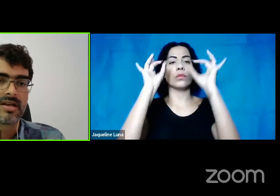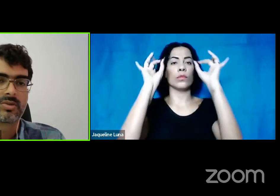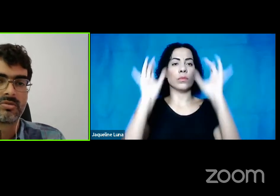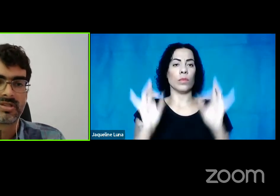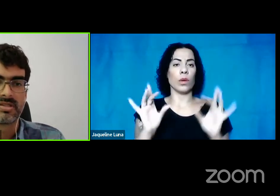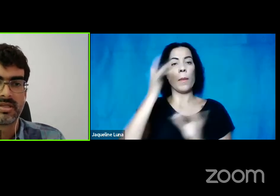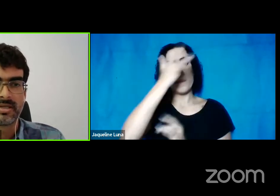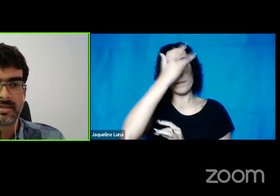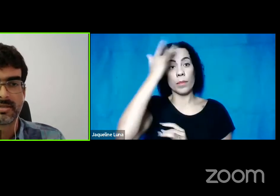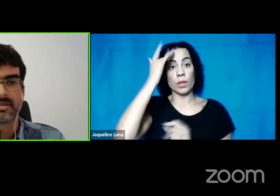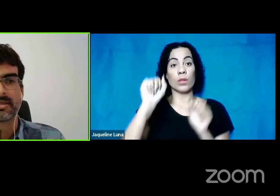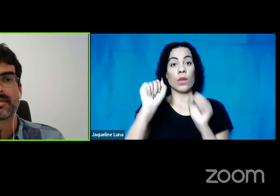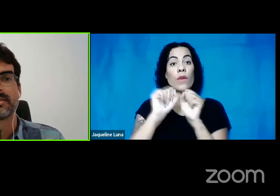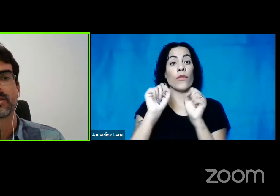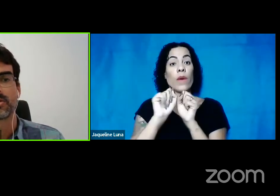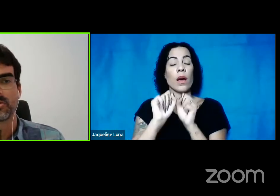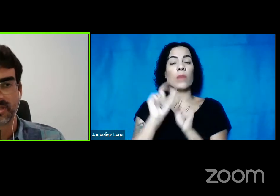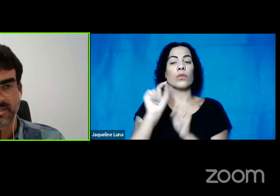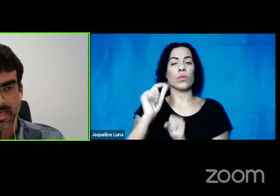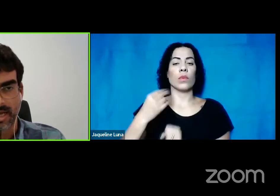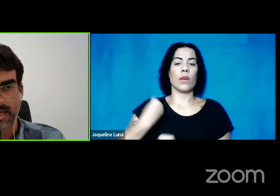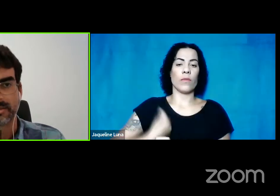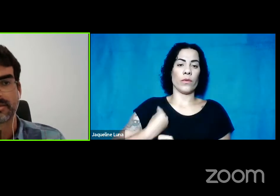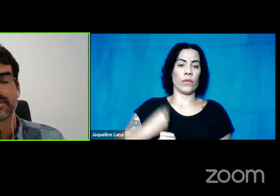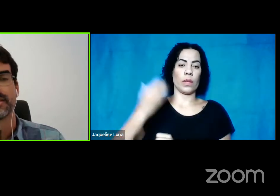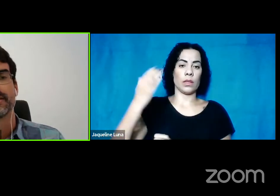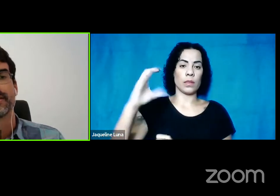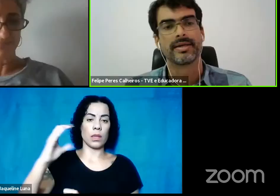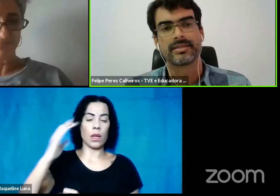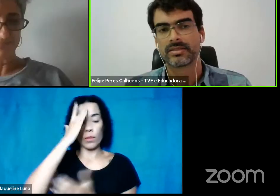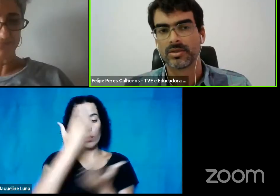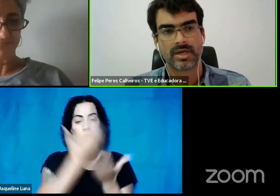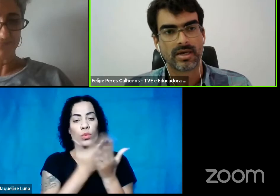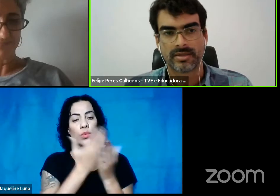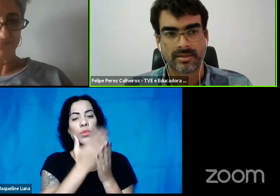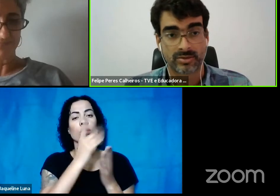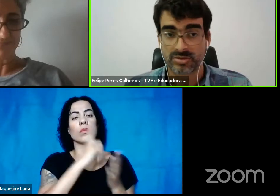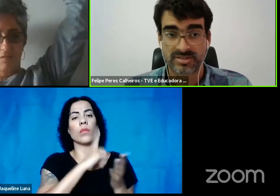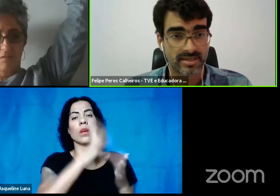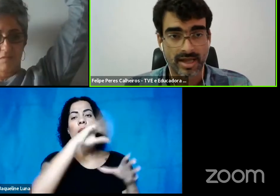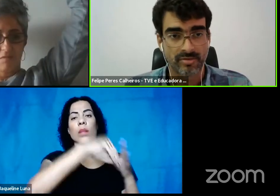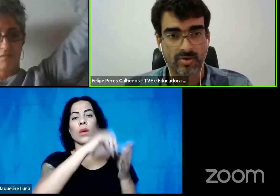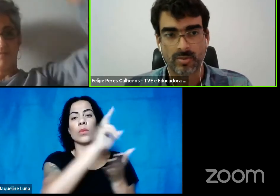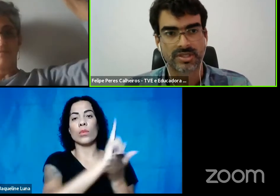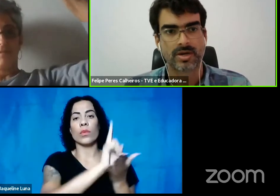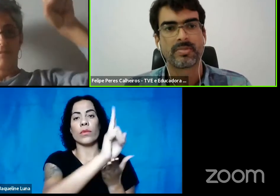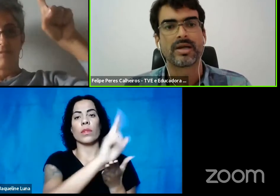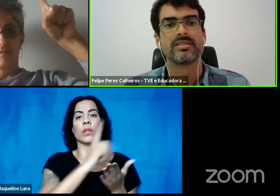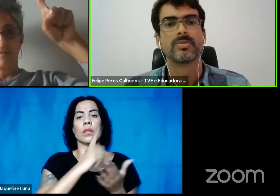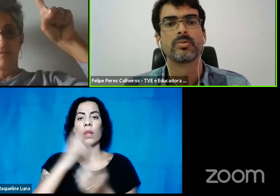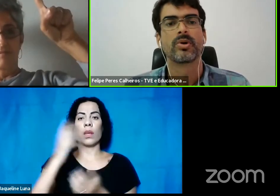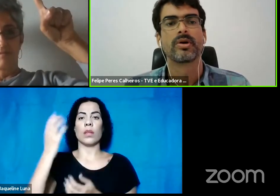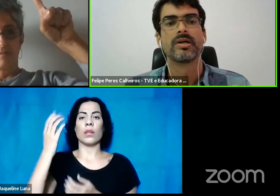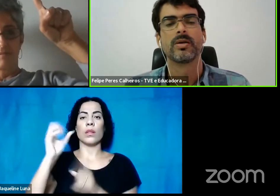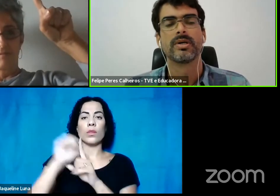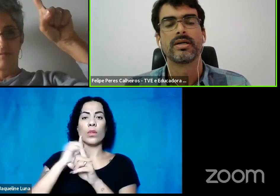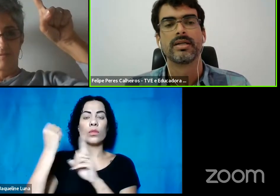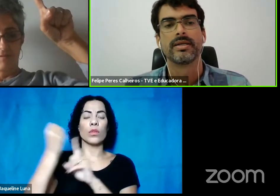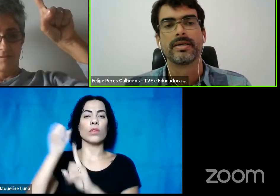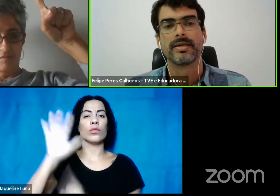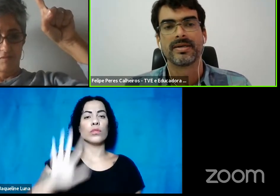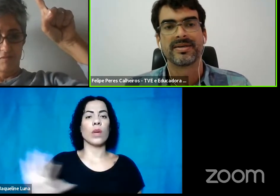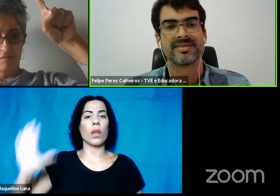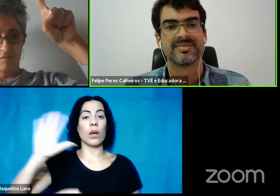pessoas que fazem Universciência, né, que estão nas universidades, que estão na sociedade, de forma geral, que participa do